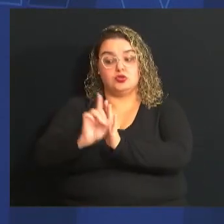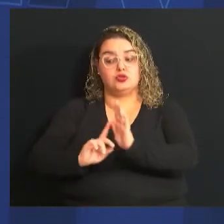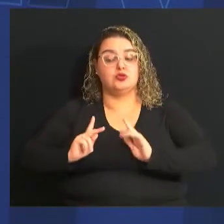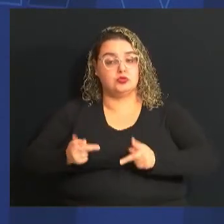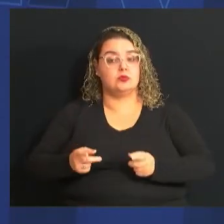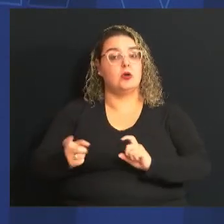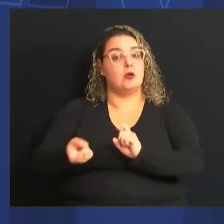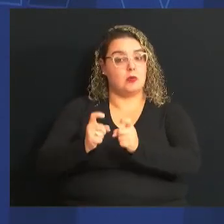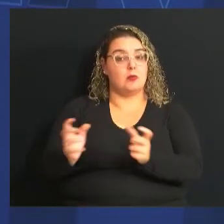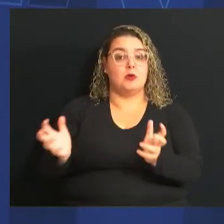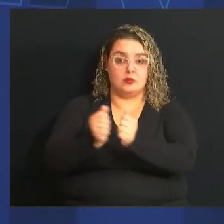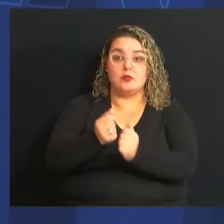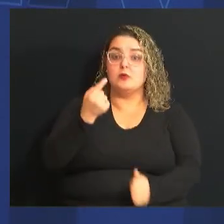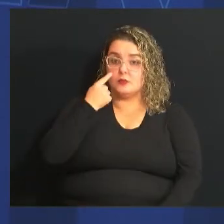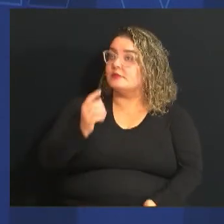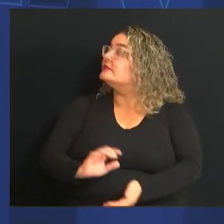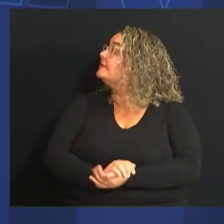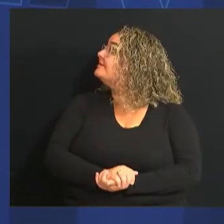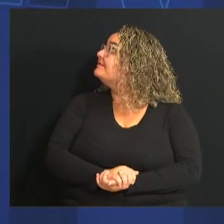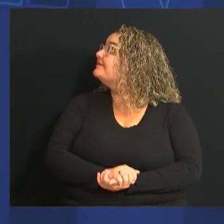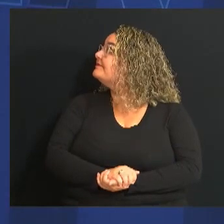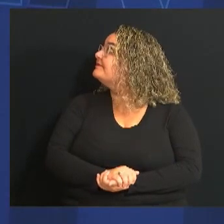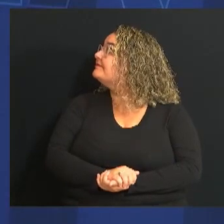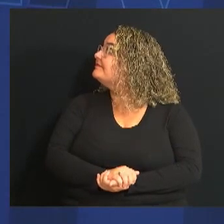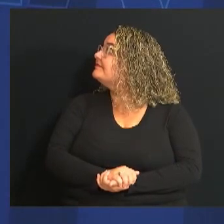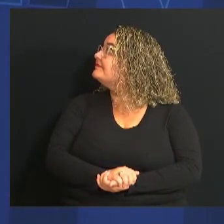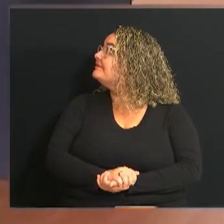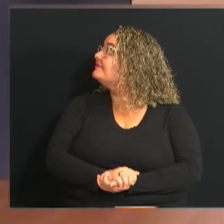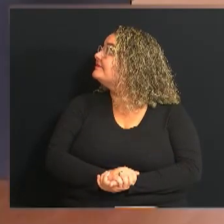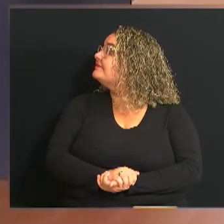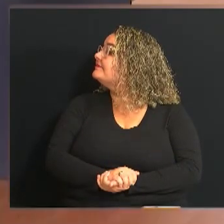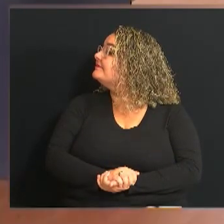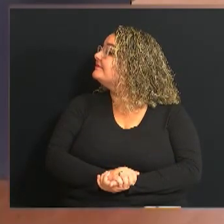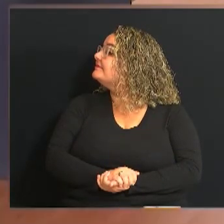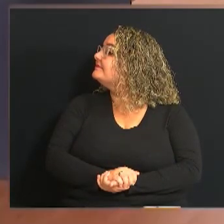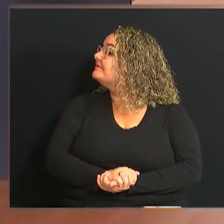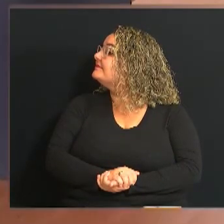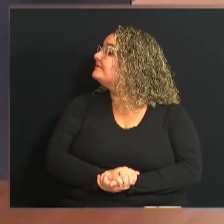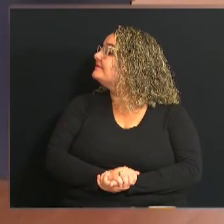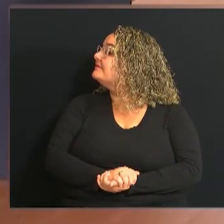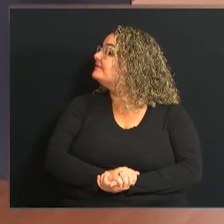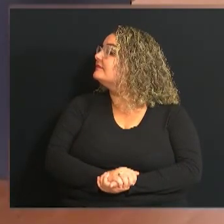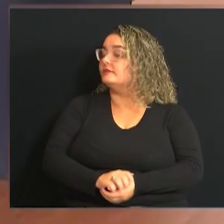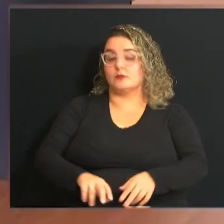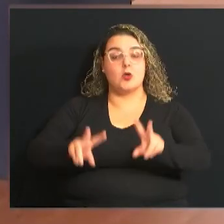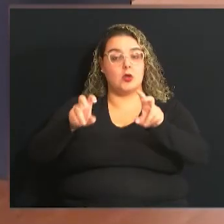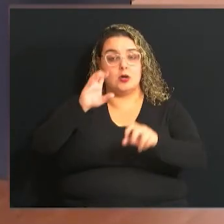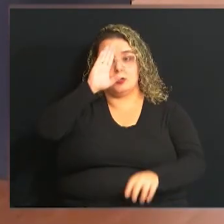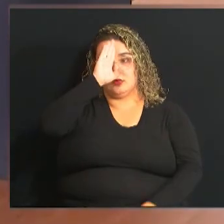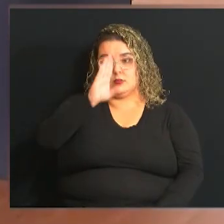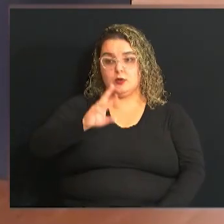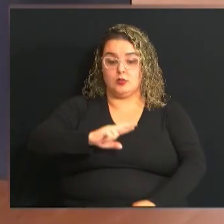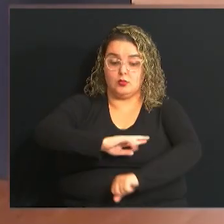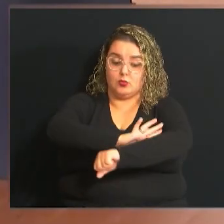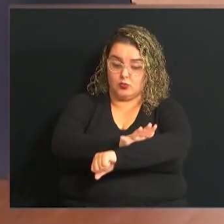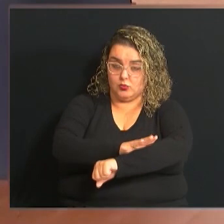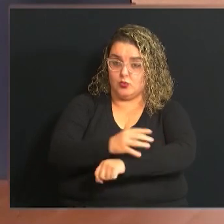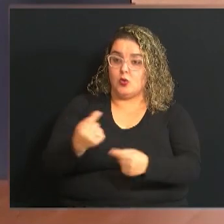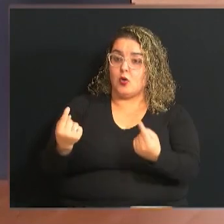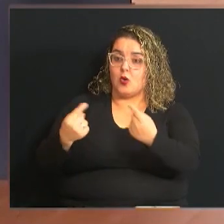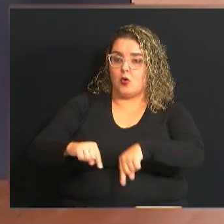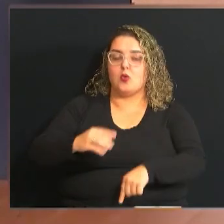oferecido grandes atletas que estão tratando dessa modalidade com muito afinco,